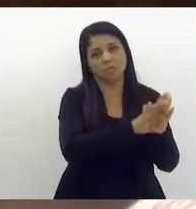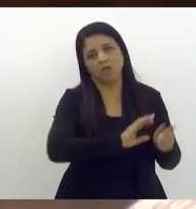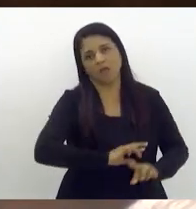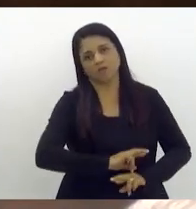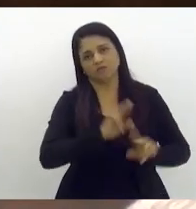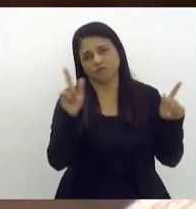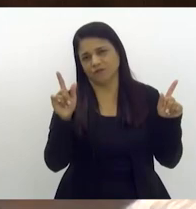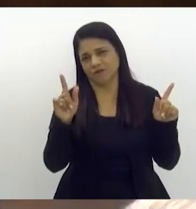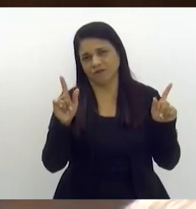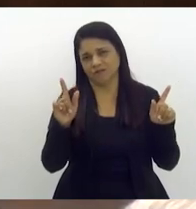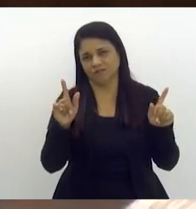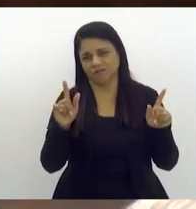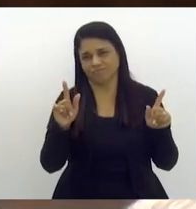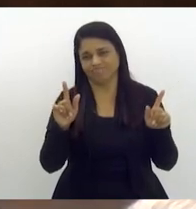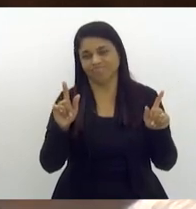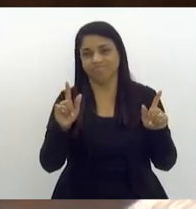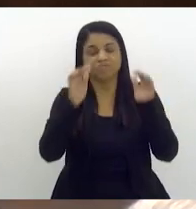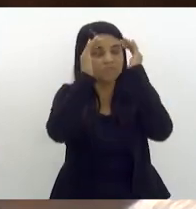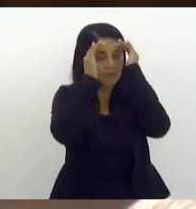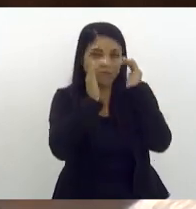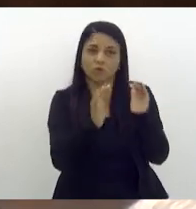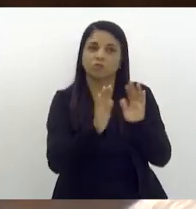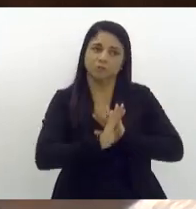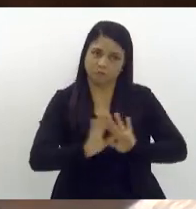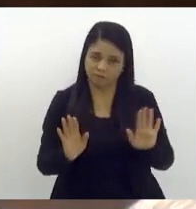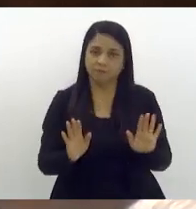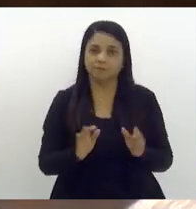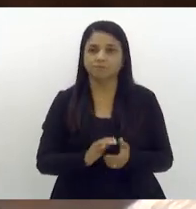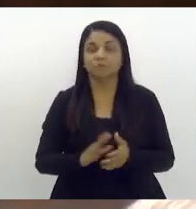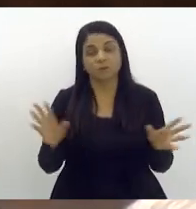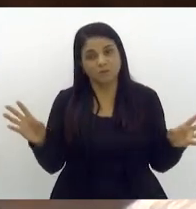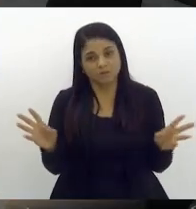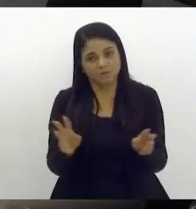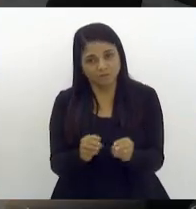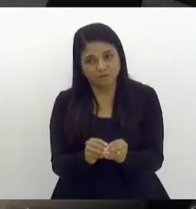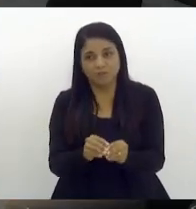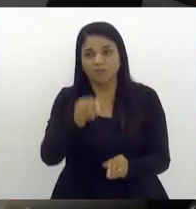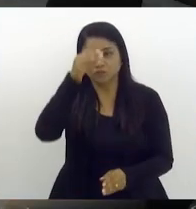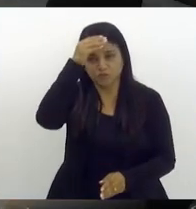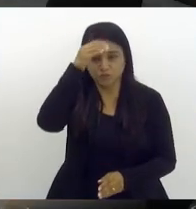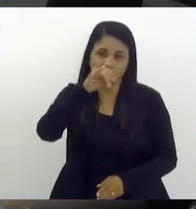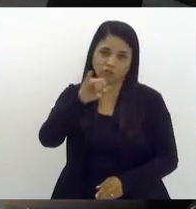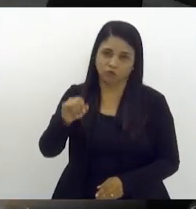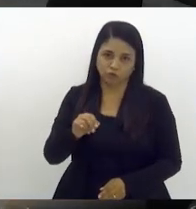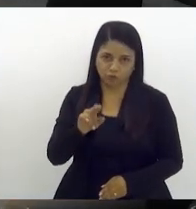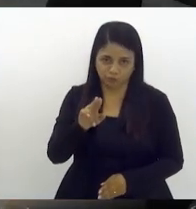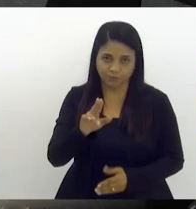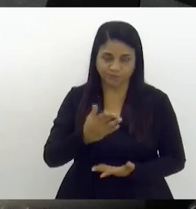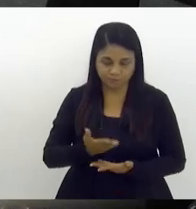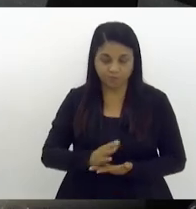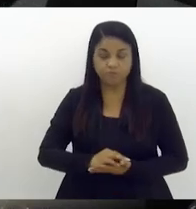forma como eu falei, mas respeitando Vossa Excelência, não vou falar aqui. Para concluir, deputada Tia Ju, já saindo daqui,